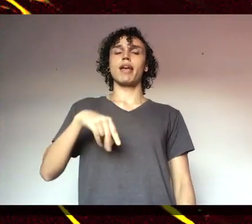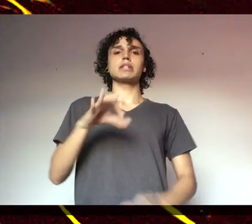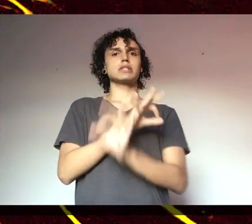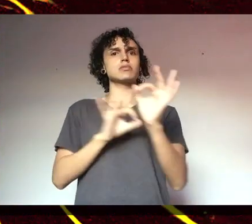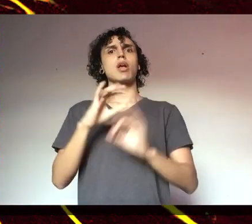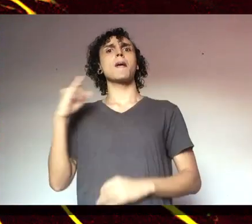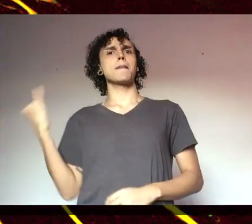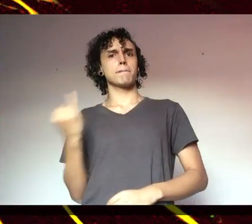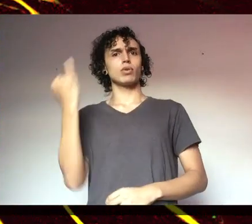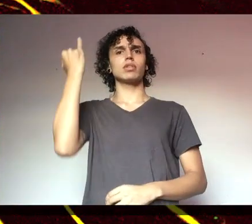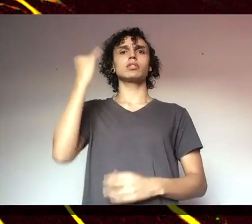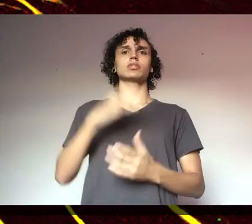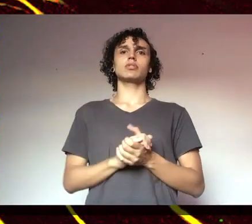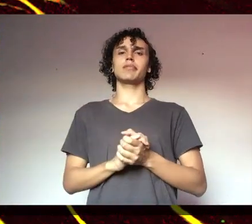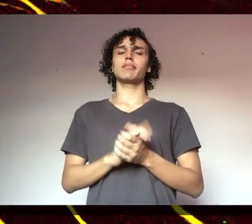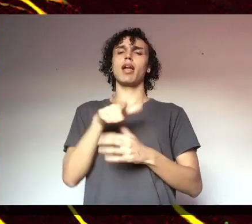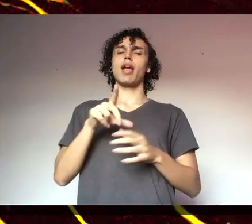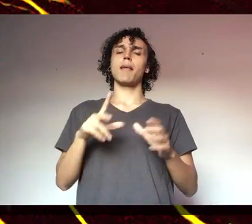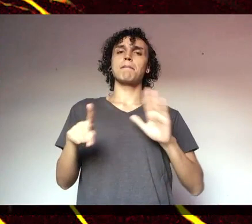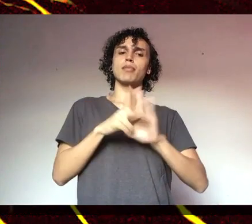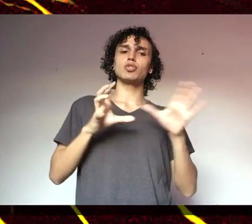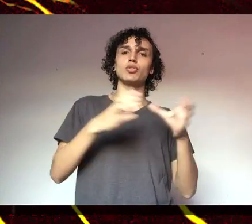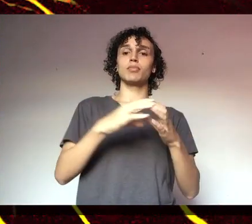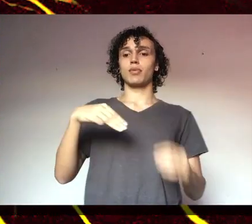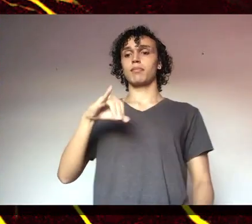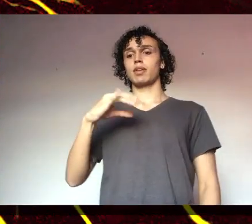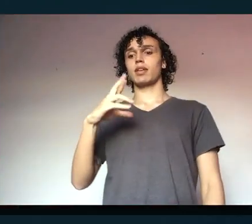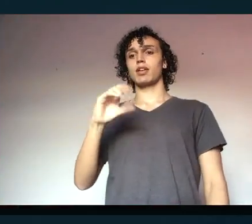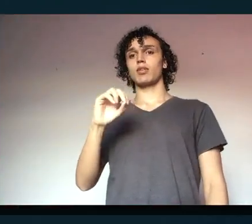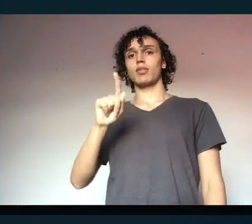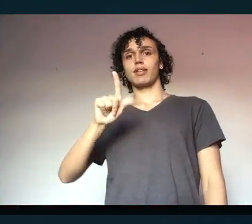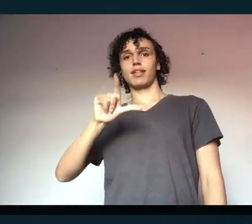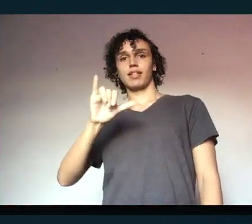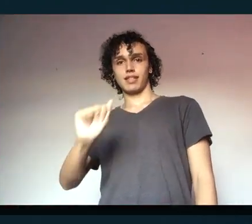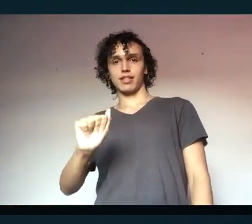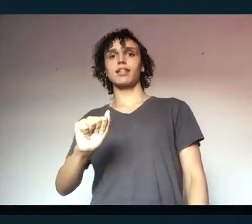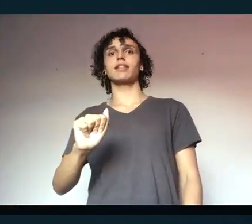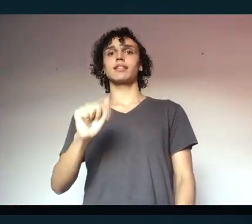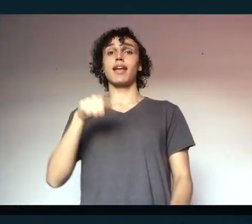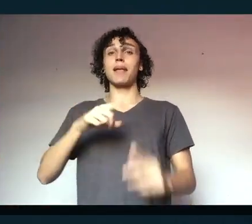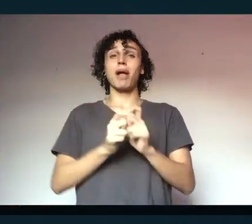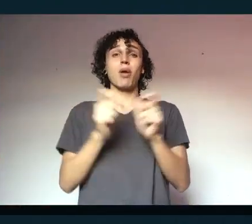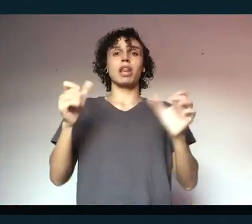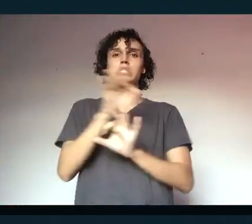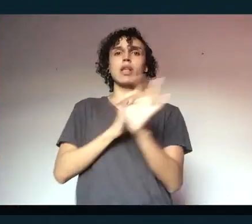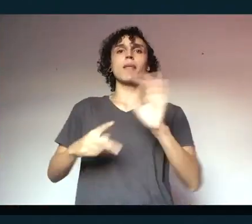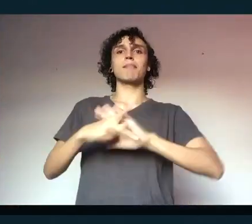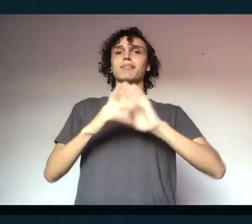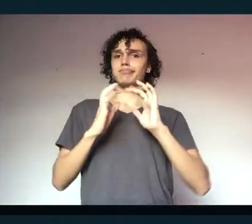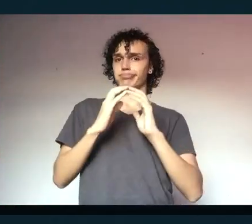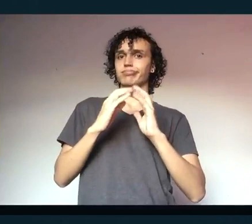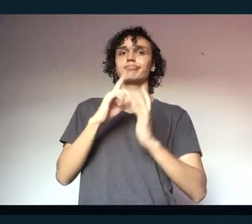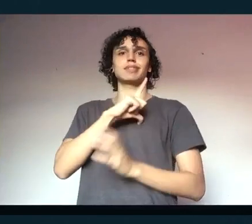muito importantes, fazem parte do que a gente chama de microglia. Na verdade, são as células que compõem a grande parte do